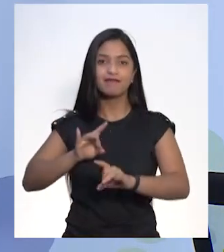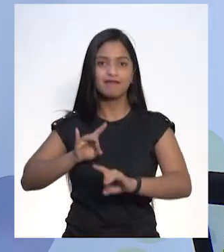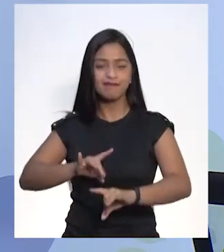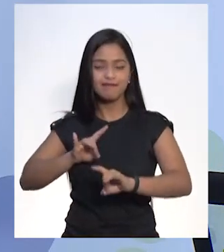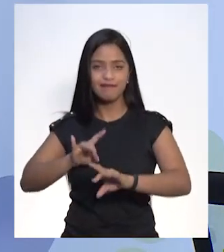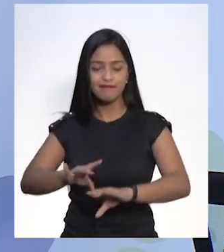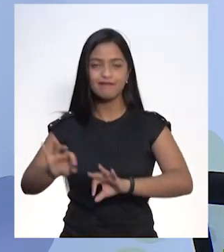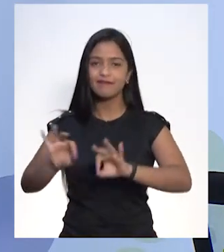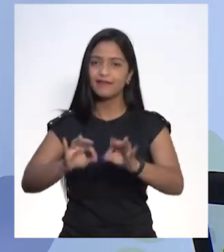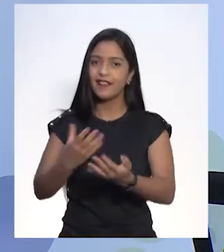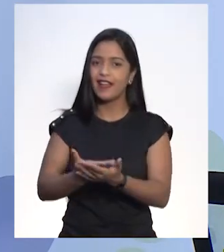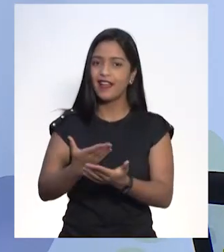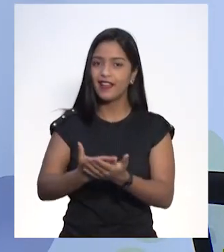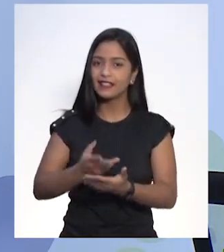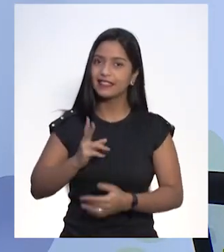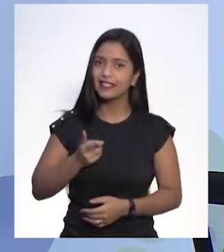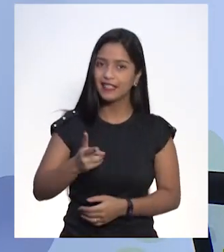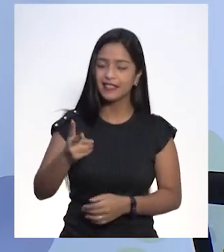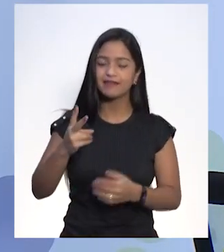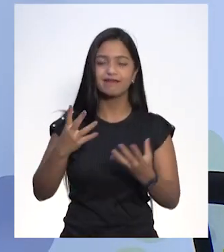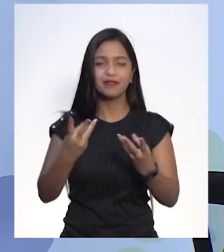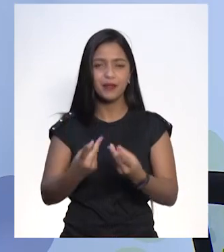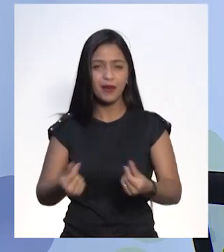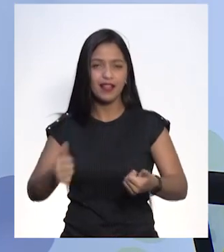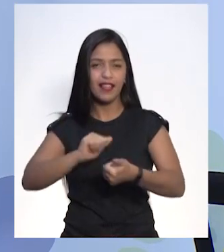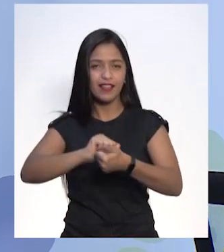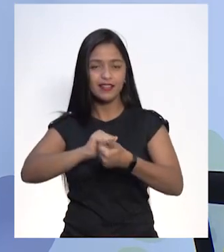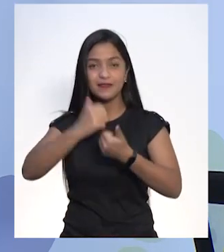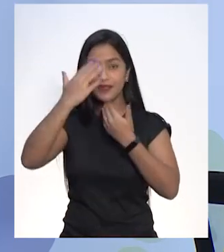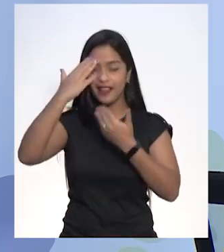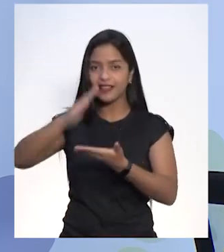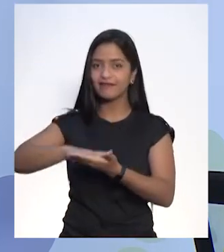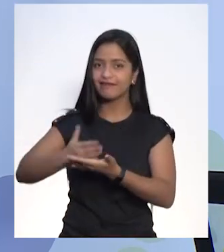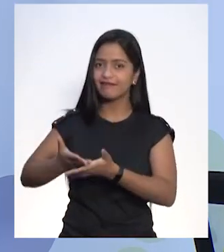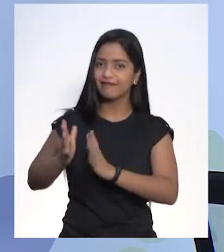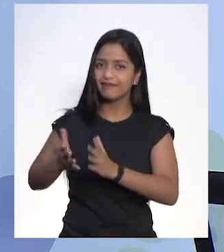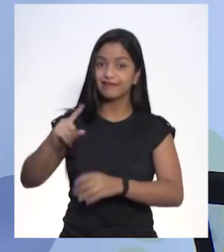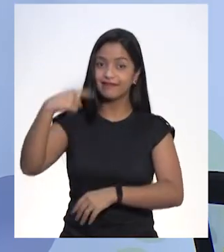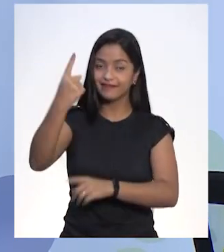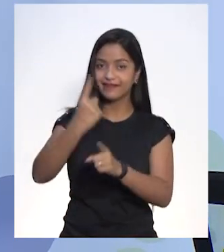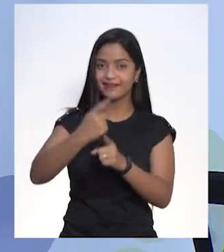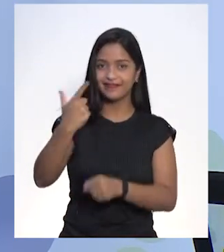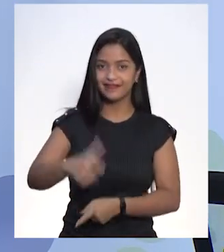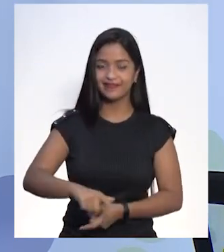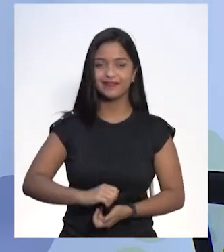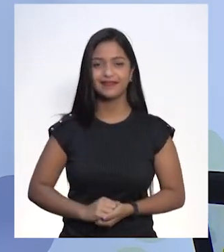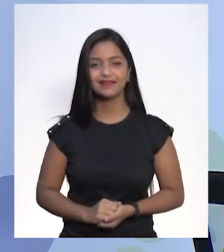sempre essa aula aconteça com qualidade e eficiência. Obrigado, pessoal das Libras. Até a próxima.